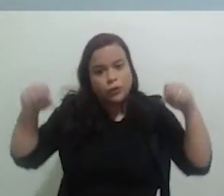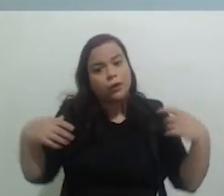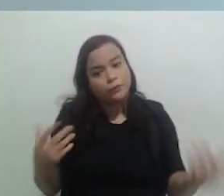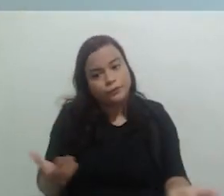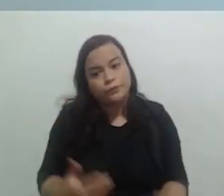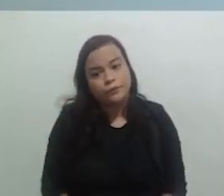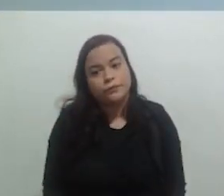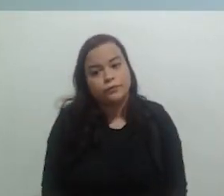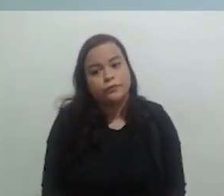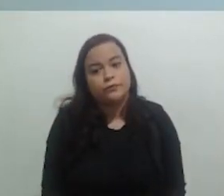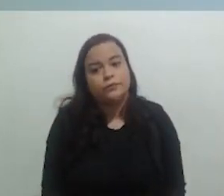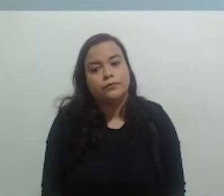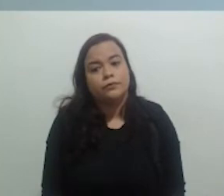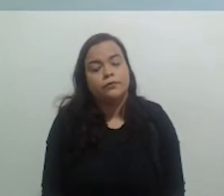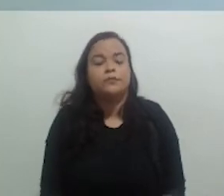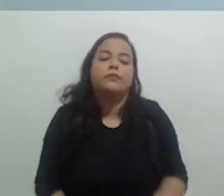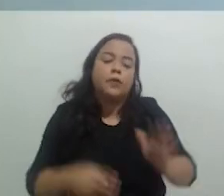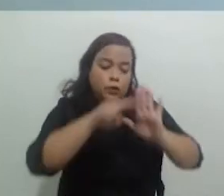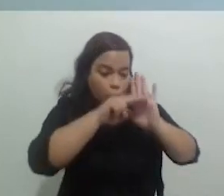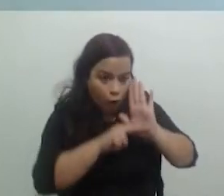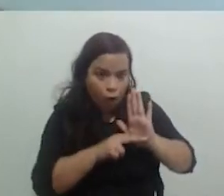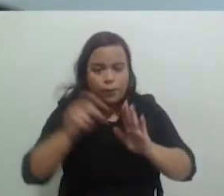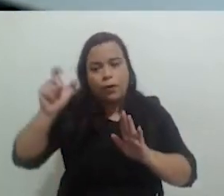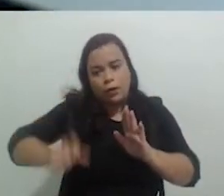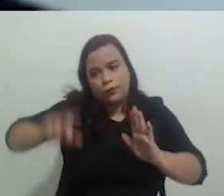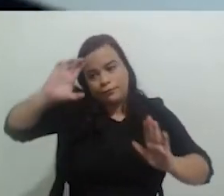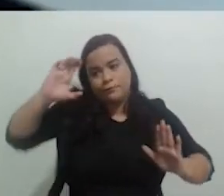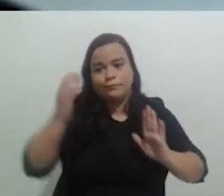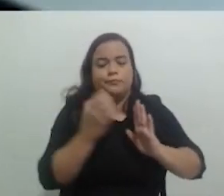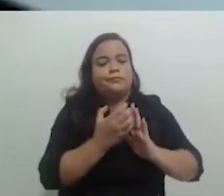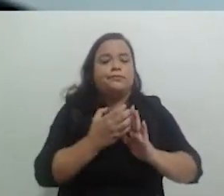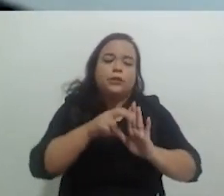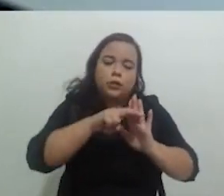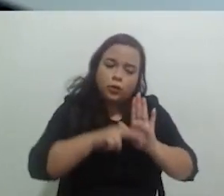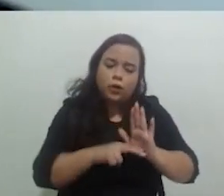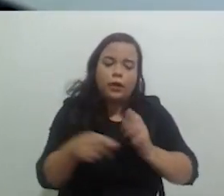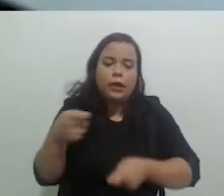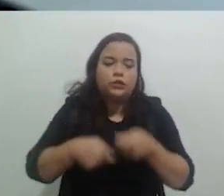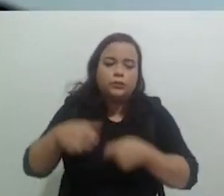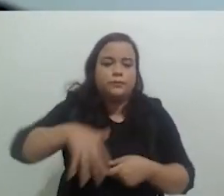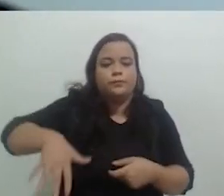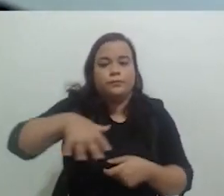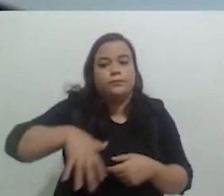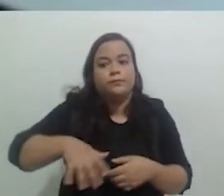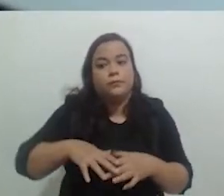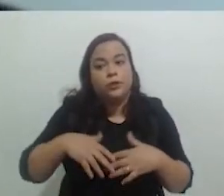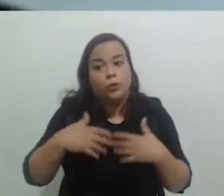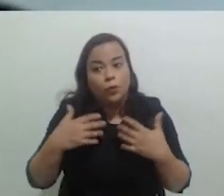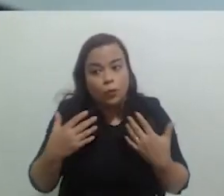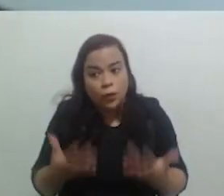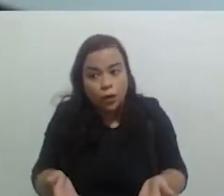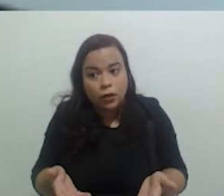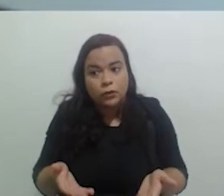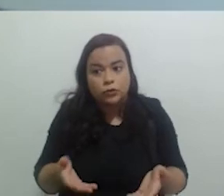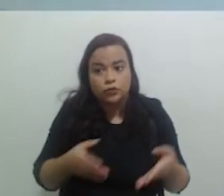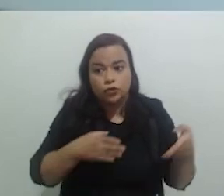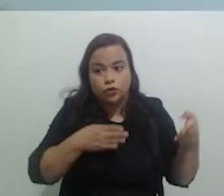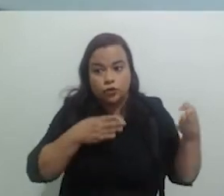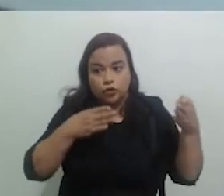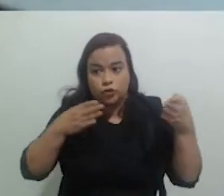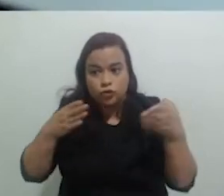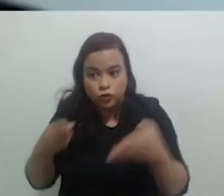a norma, né, administrativa aqui vigente. E aí, quando chegou em Areia Branca, o juiz de Areia Branca ele questionou